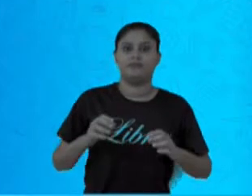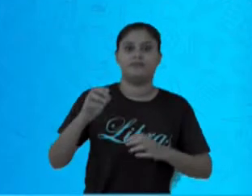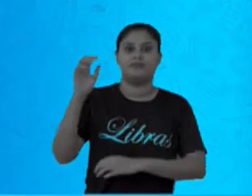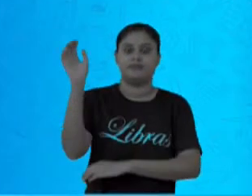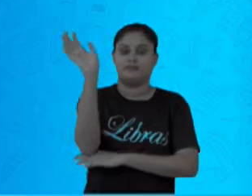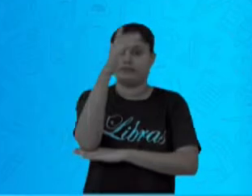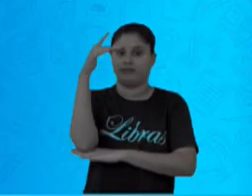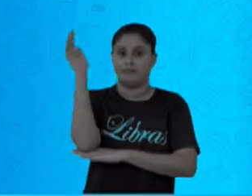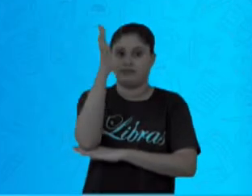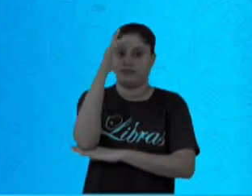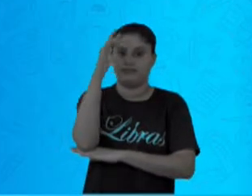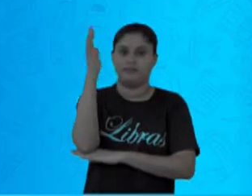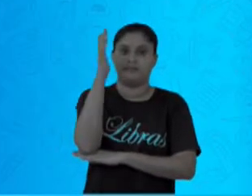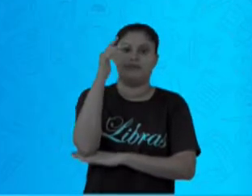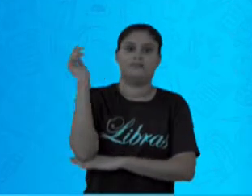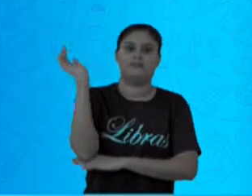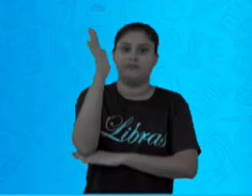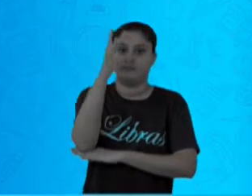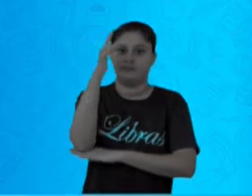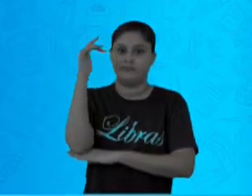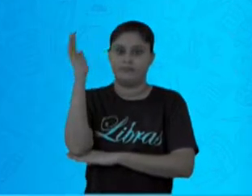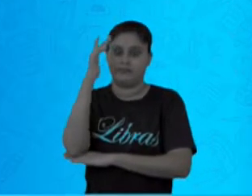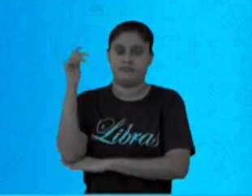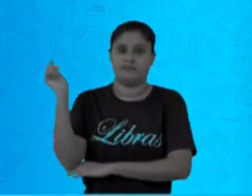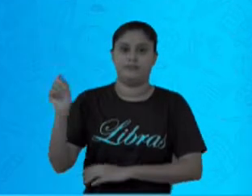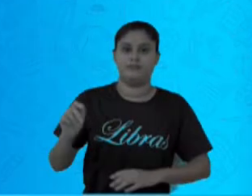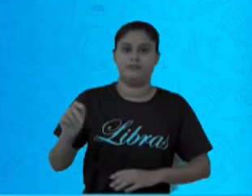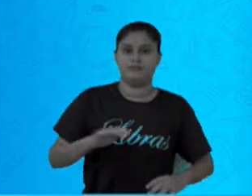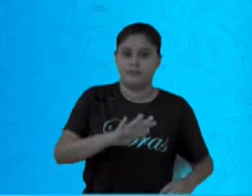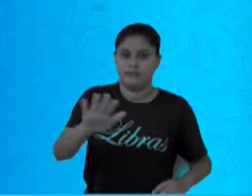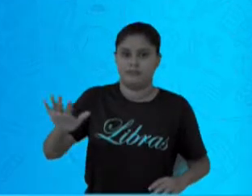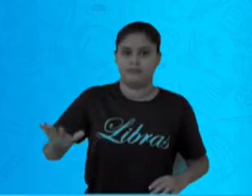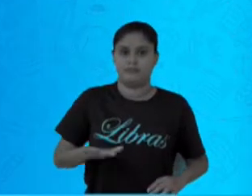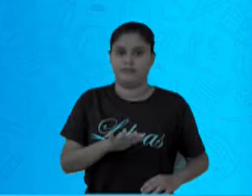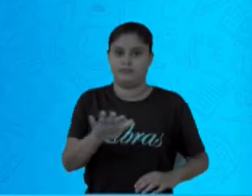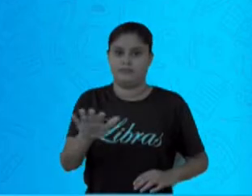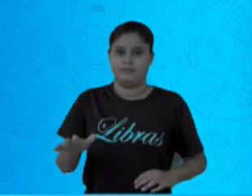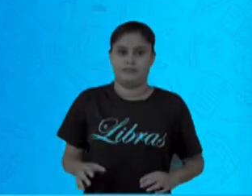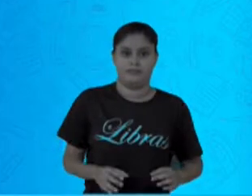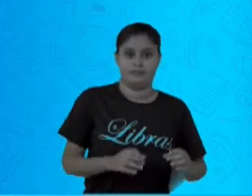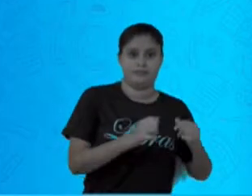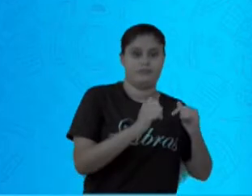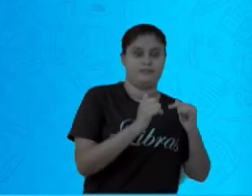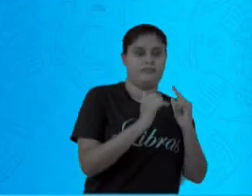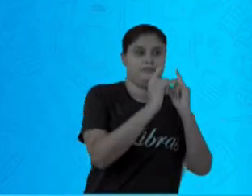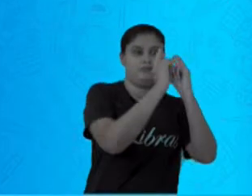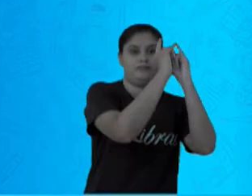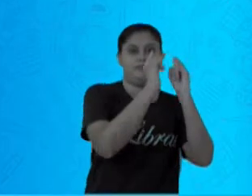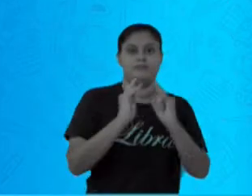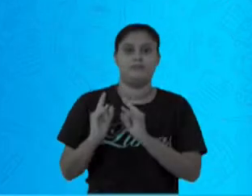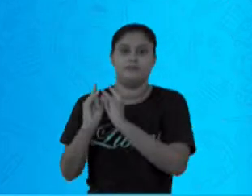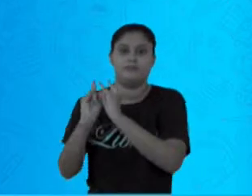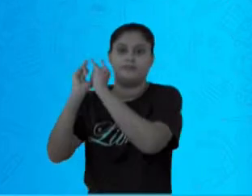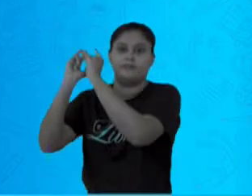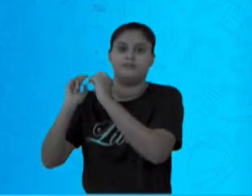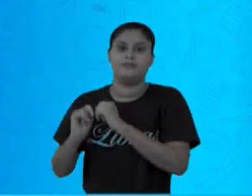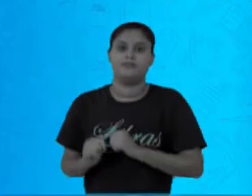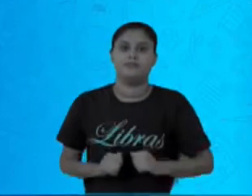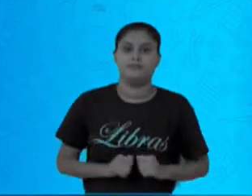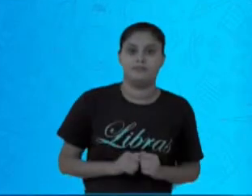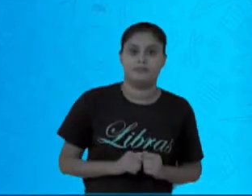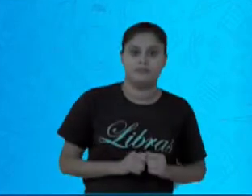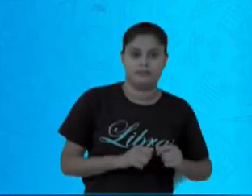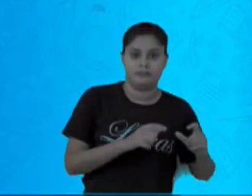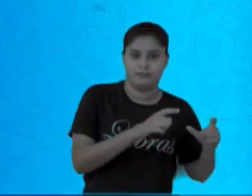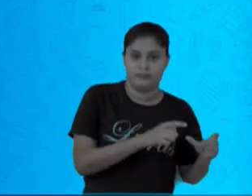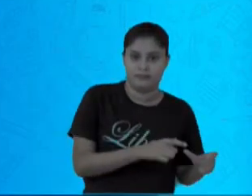sítios, chácaras e fazenda. Esses espaços são construídos preservando o meio natural, porque sua